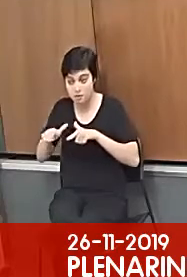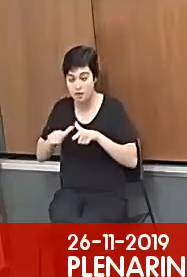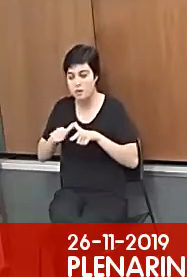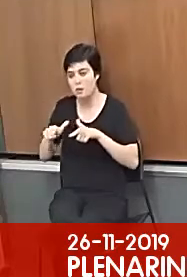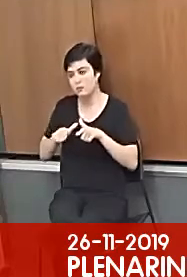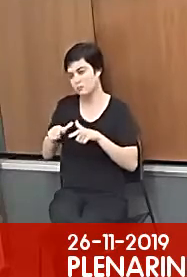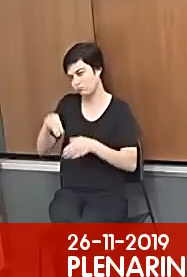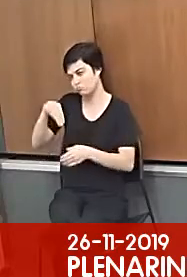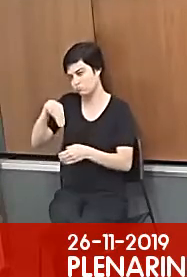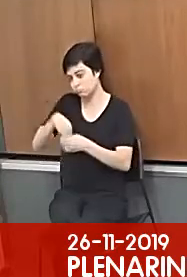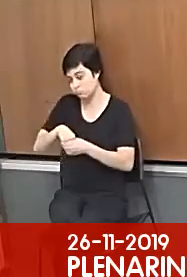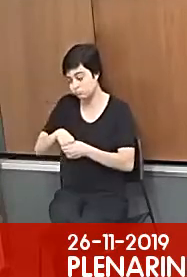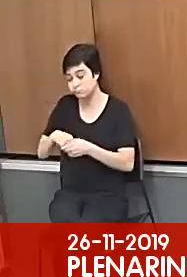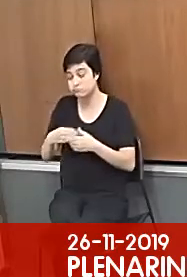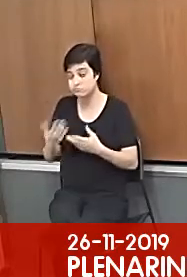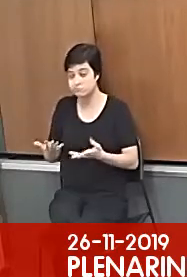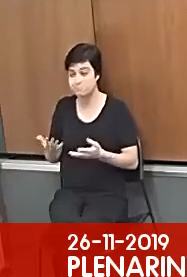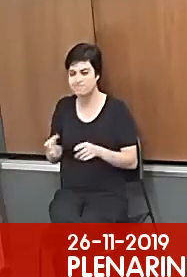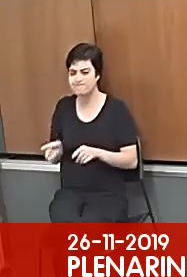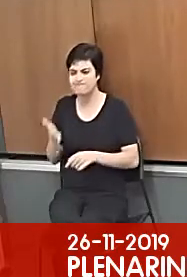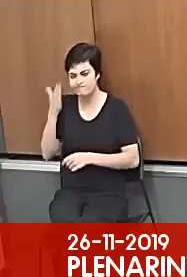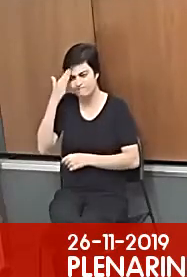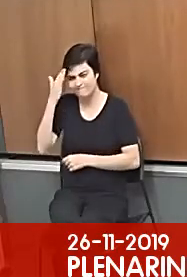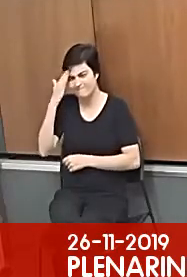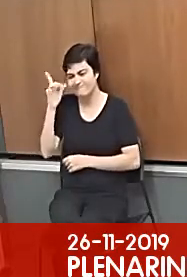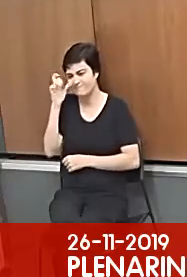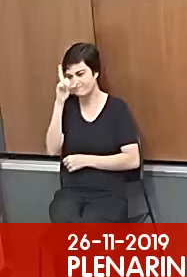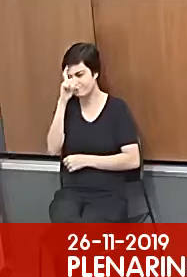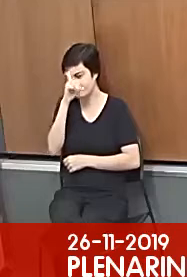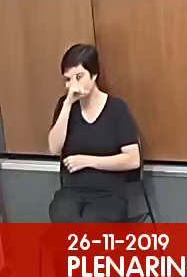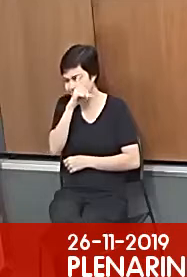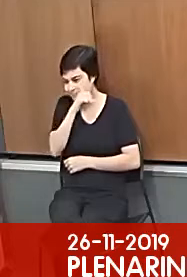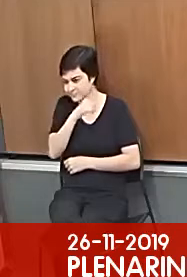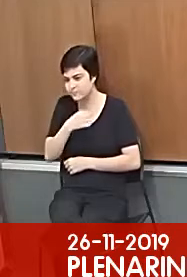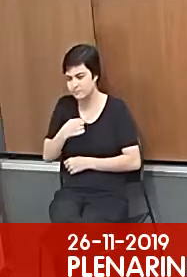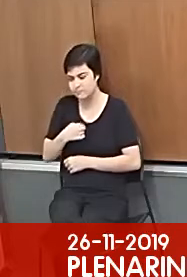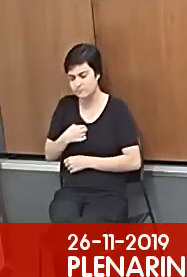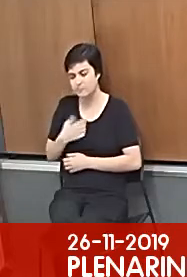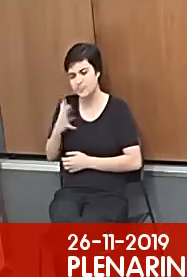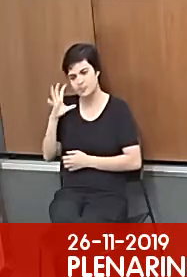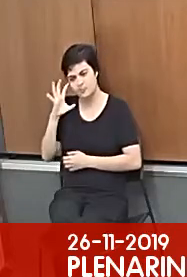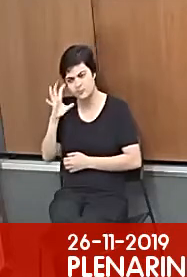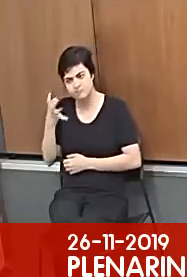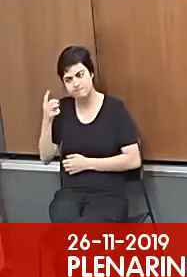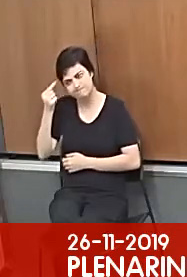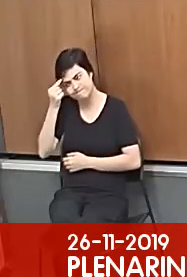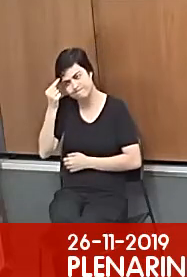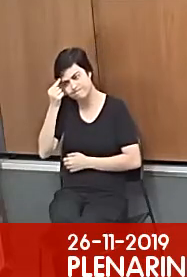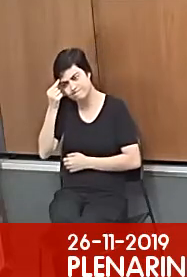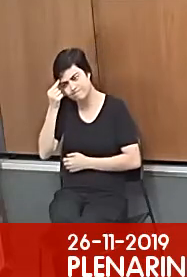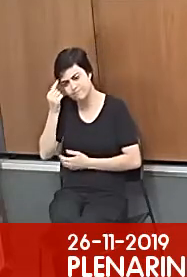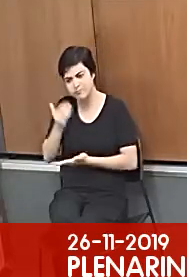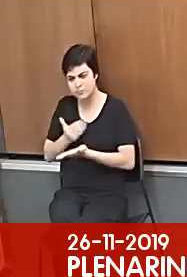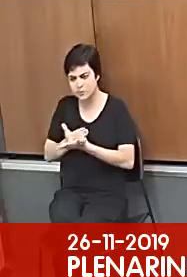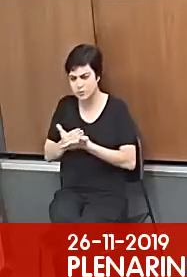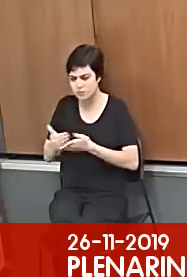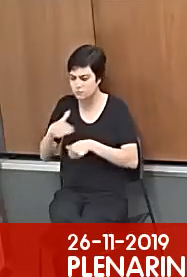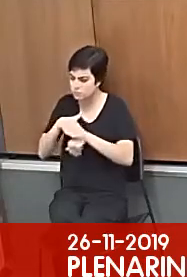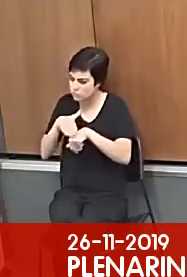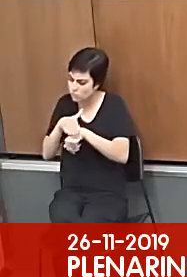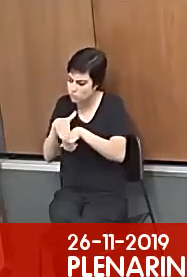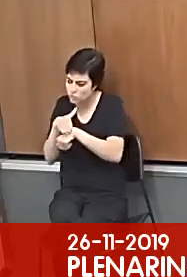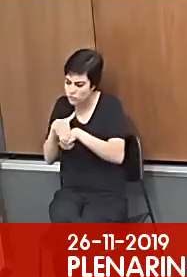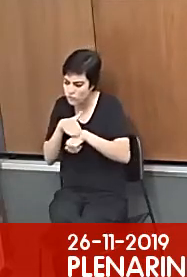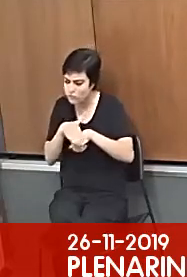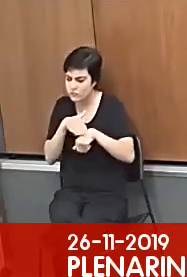interna, e, ciente dessa dificuldade, me aprofundei sobre o assunto. Eu abri um diálogo,